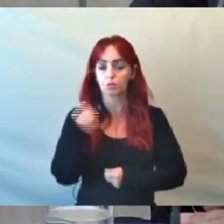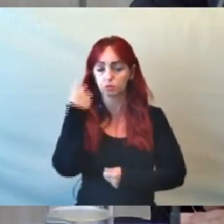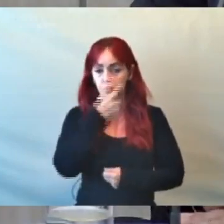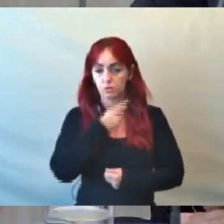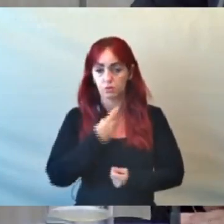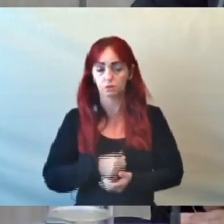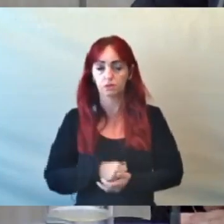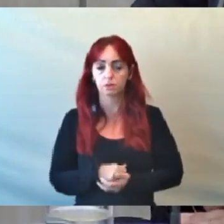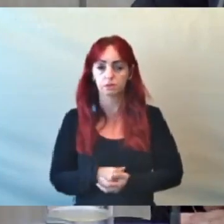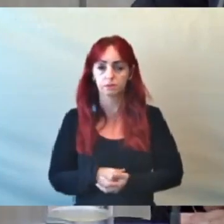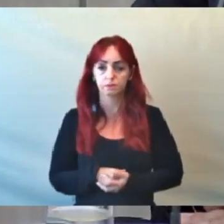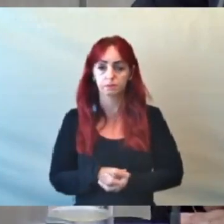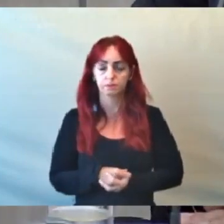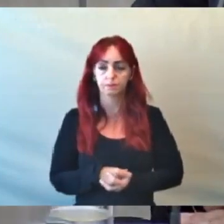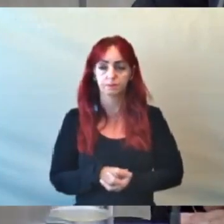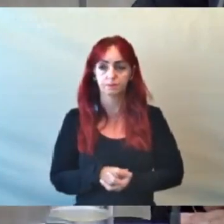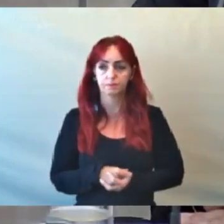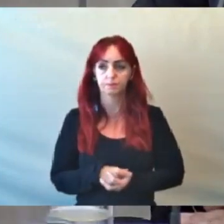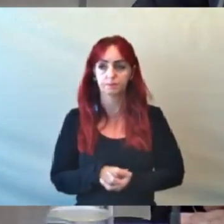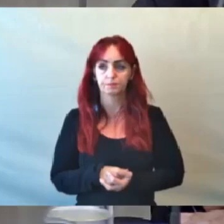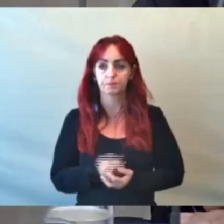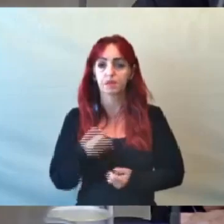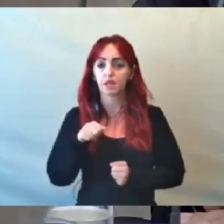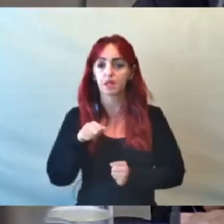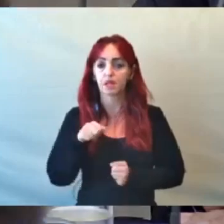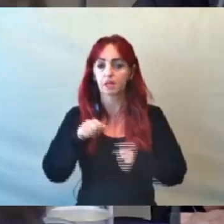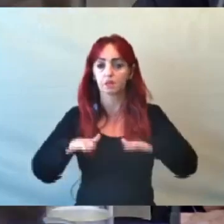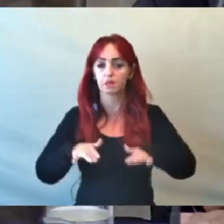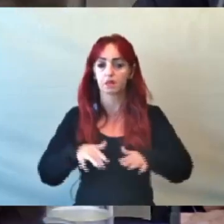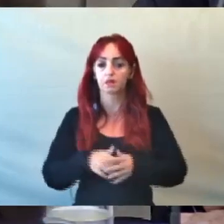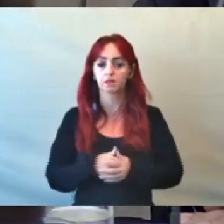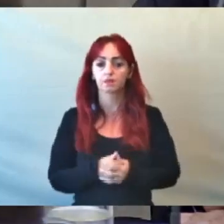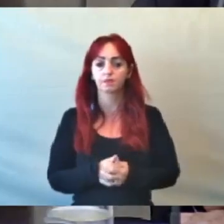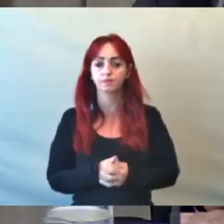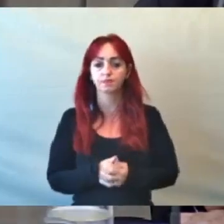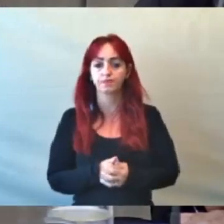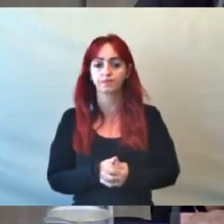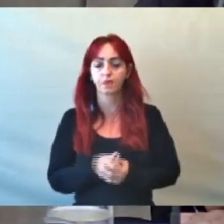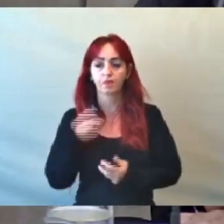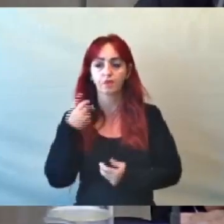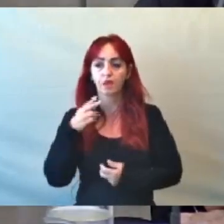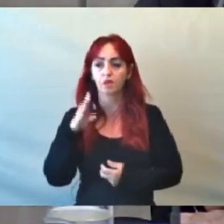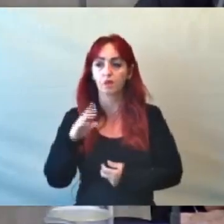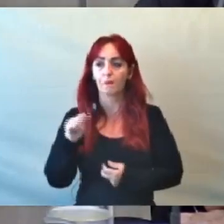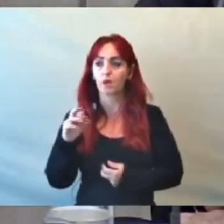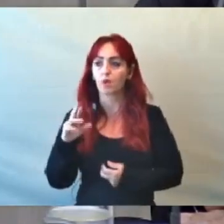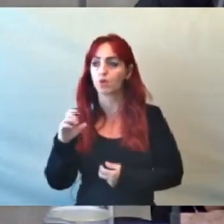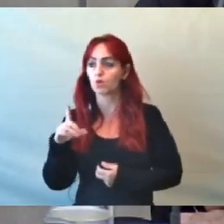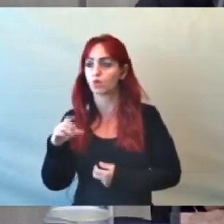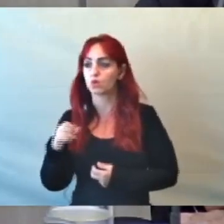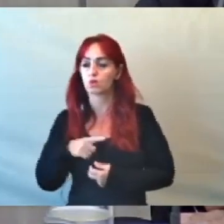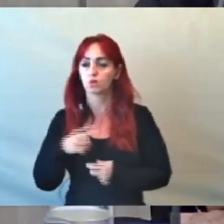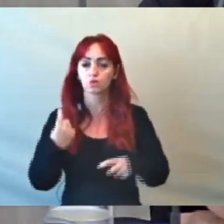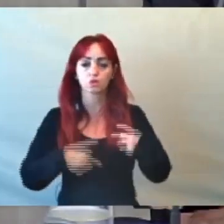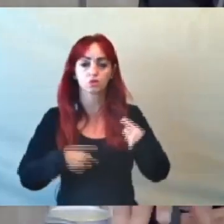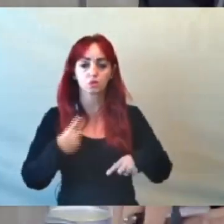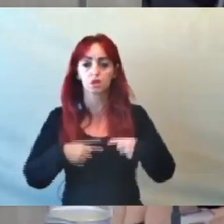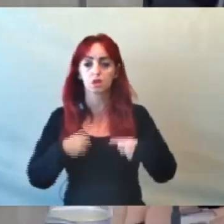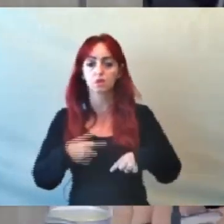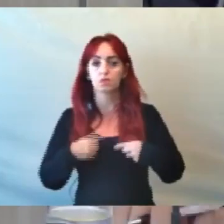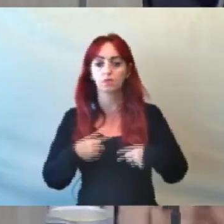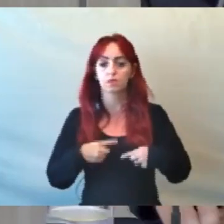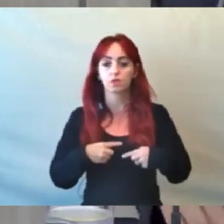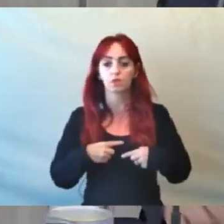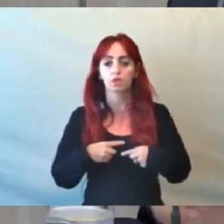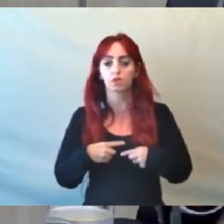aqui no plenário Elvésio Arantes, de autoria do vereador Braulio Lara. Eu coloco em discussão. Eu passo a votação. Como